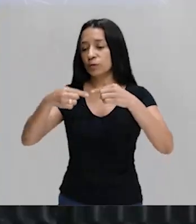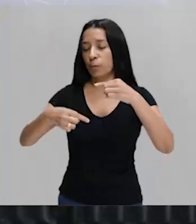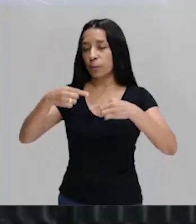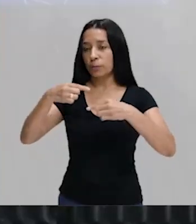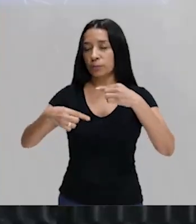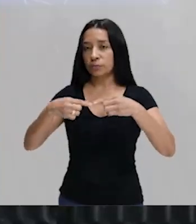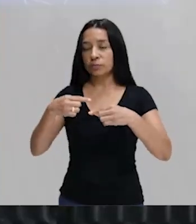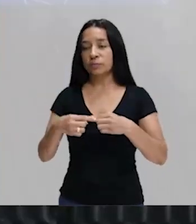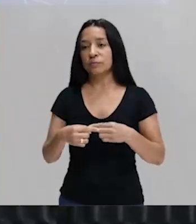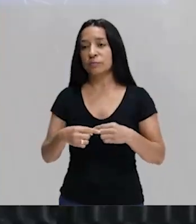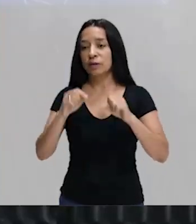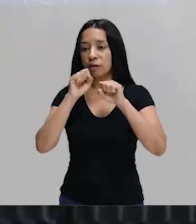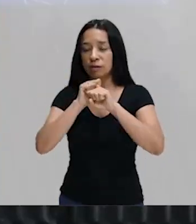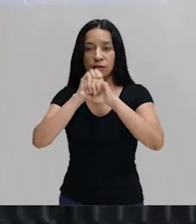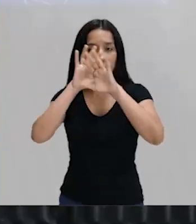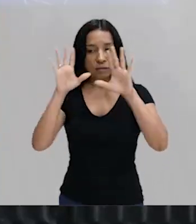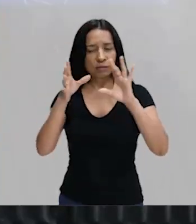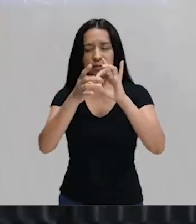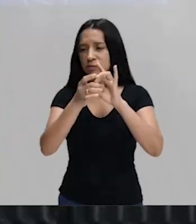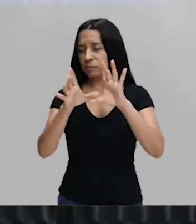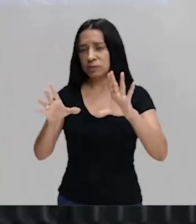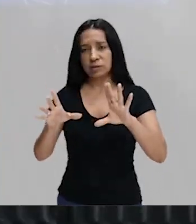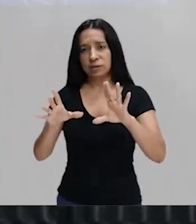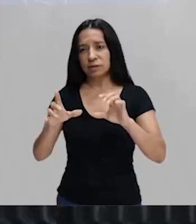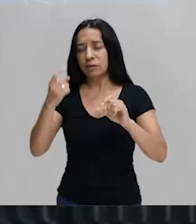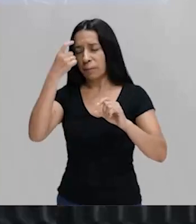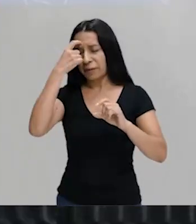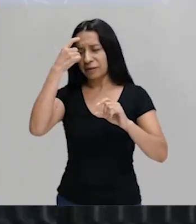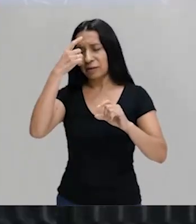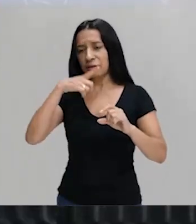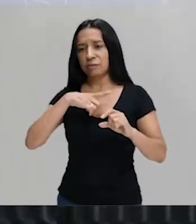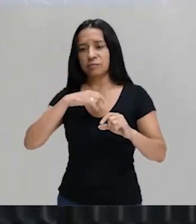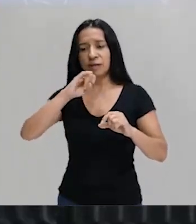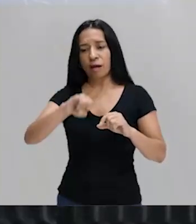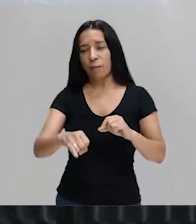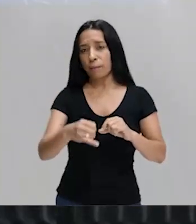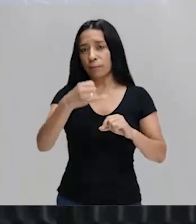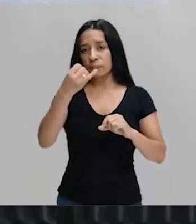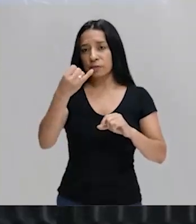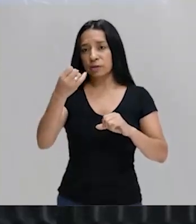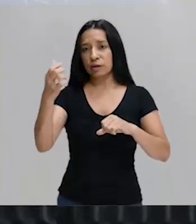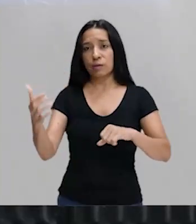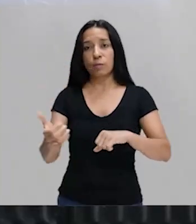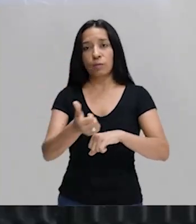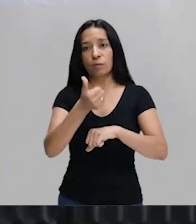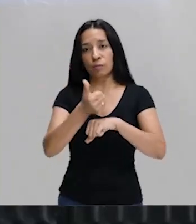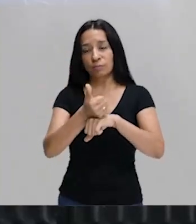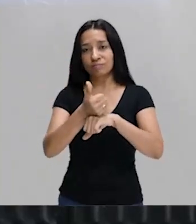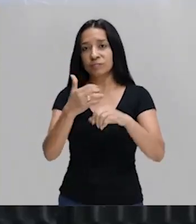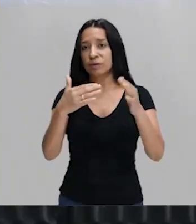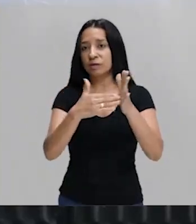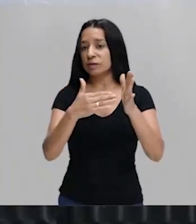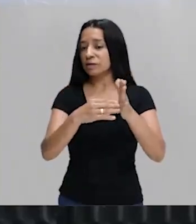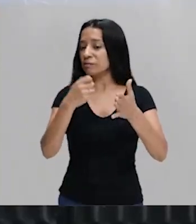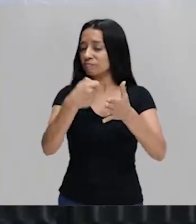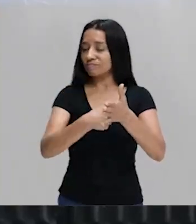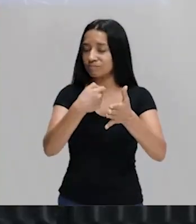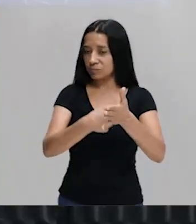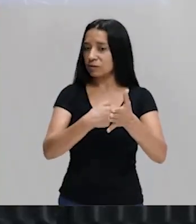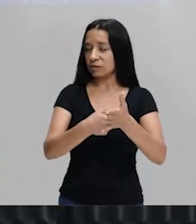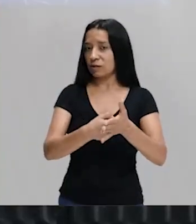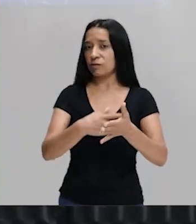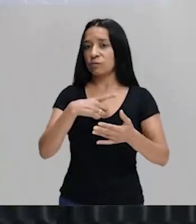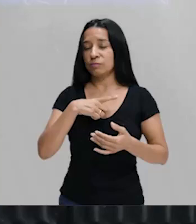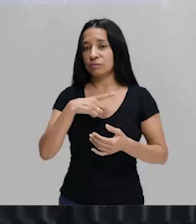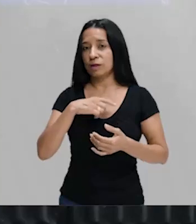que os liberais pensaram em tirar proveito político desse golpe. Até vão tentar tirar, nas chamadas eleições do